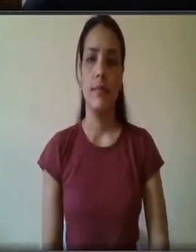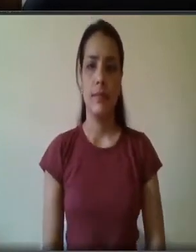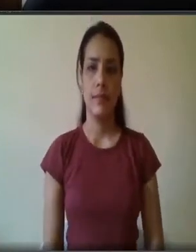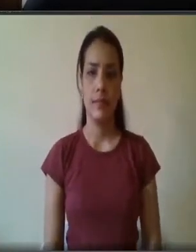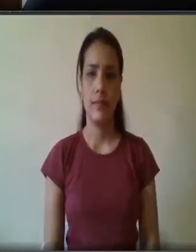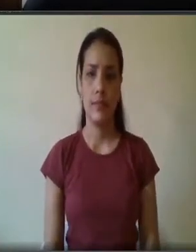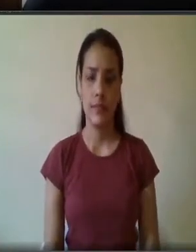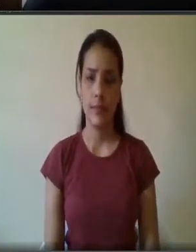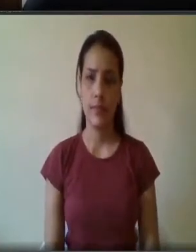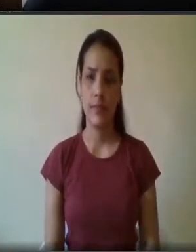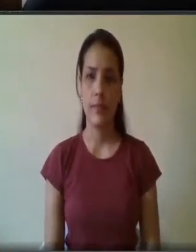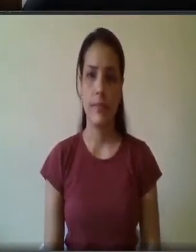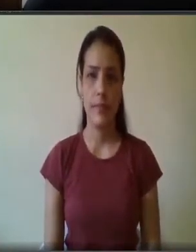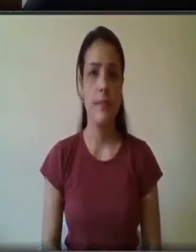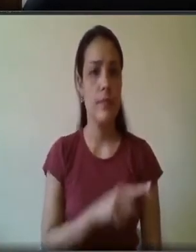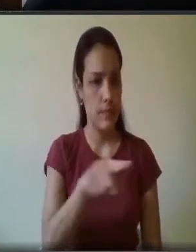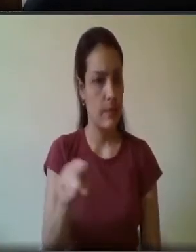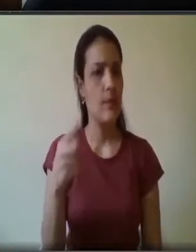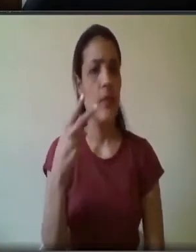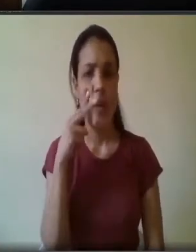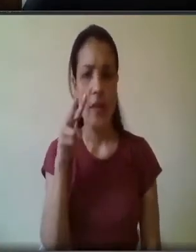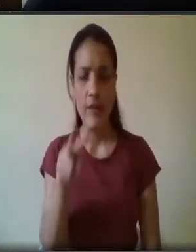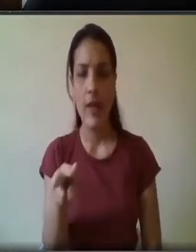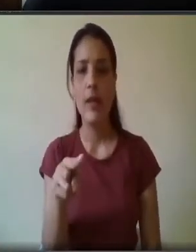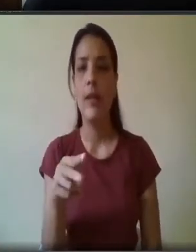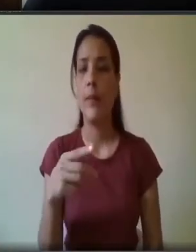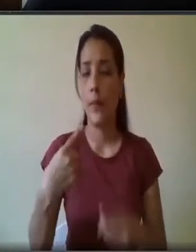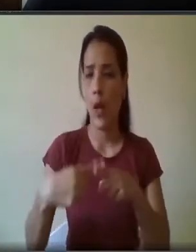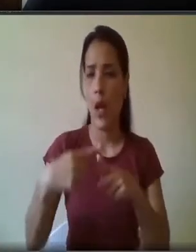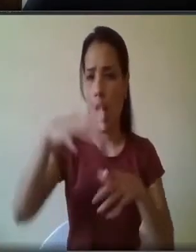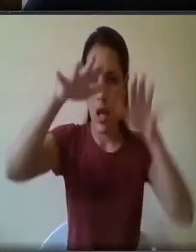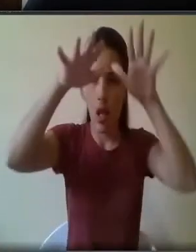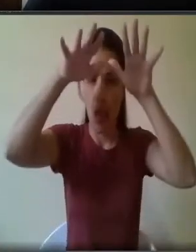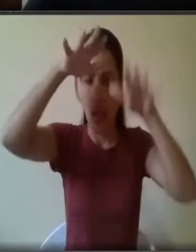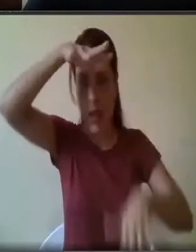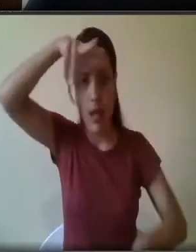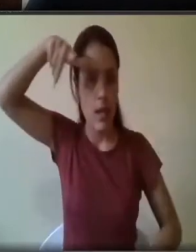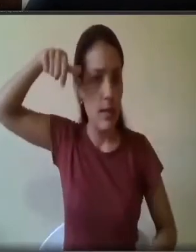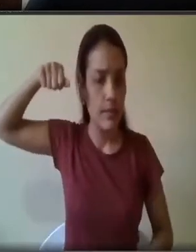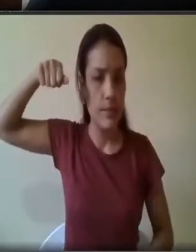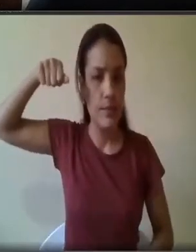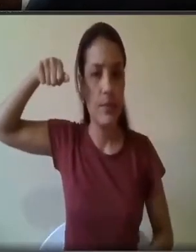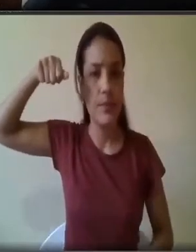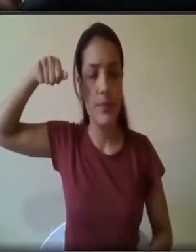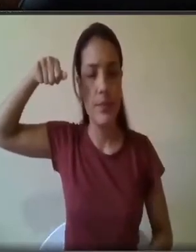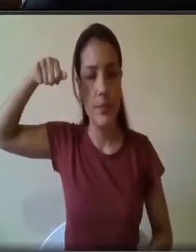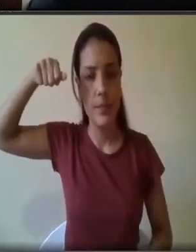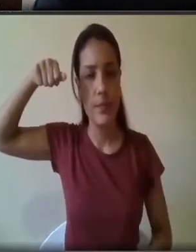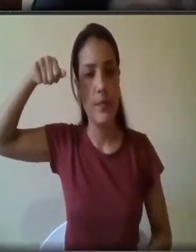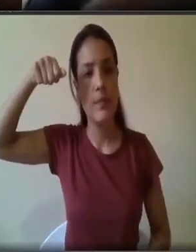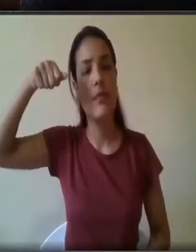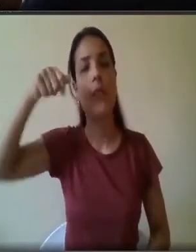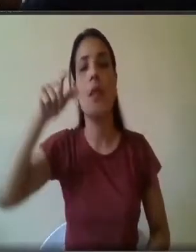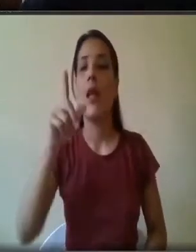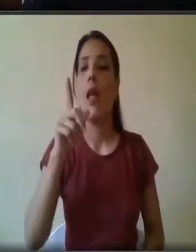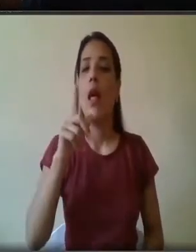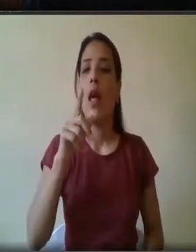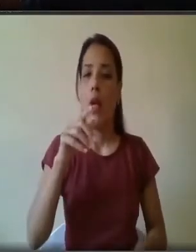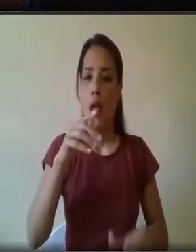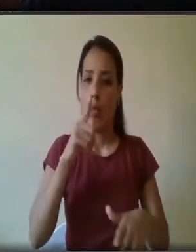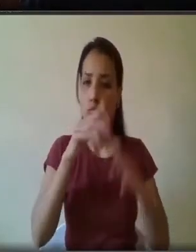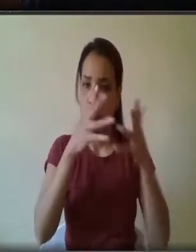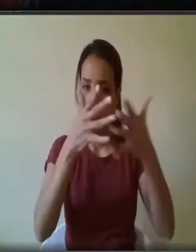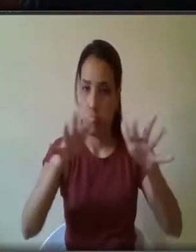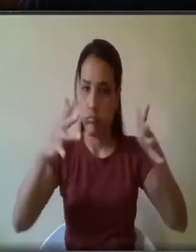isso aqui era o Amazonas, saía do Oceano Atlântico e vinha para o Oceano Pacífico.